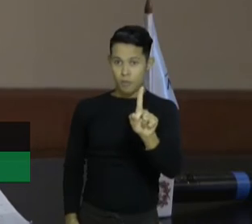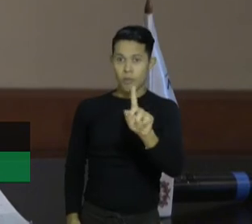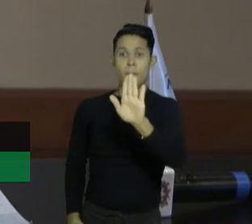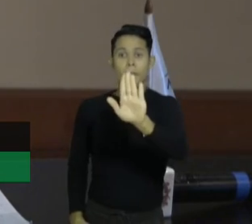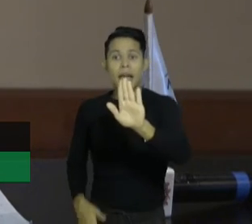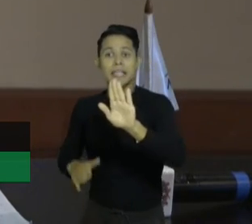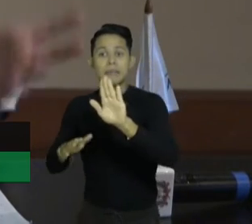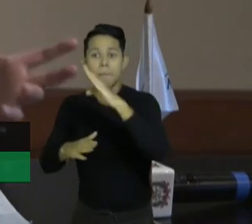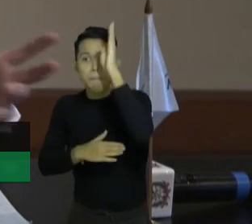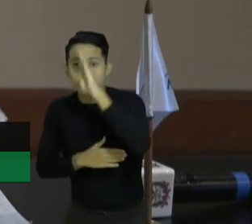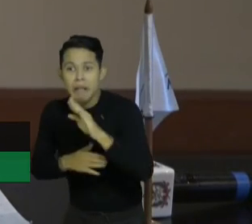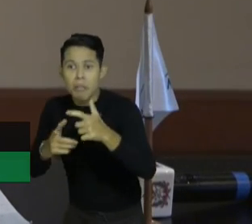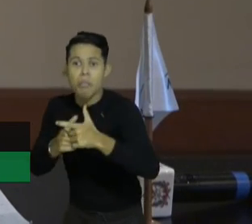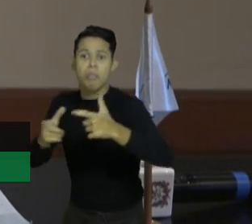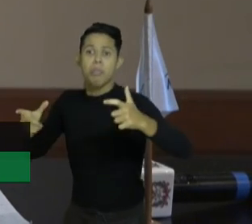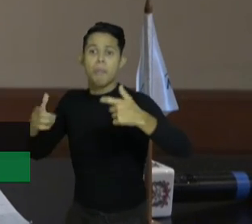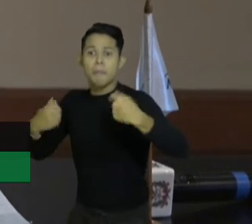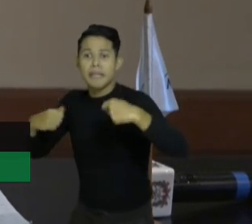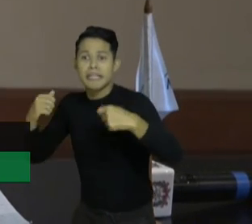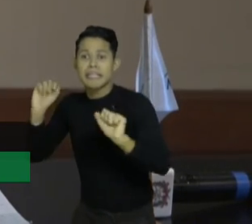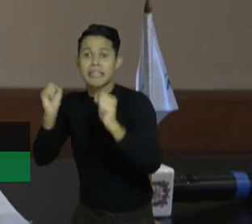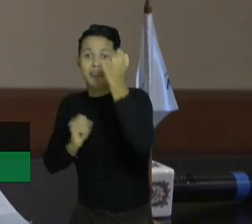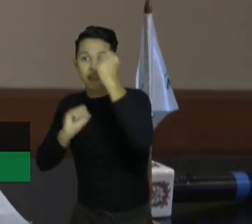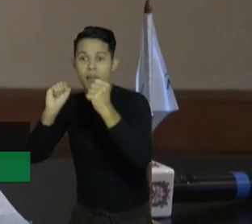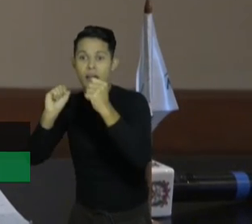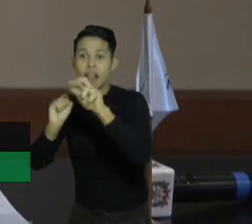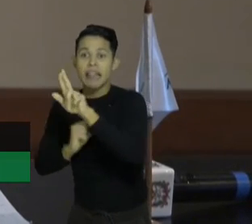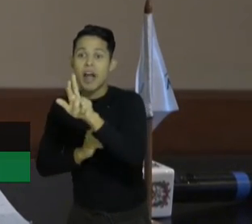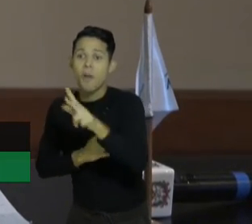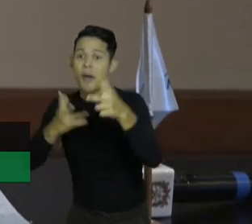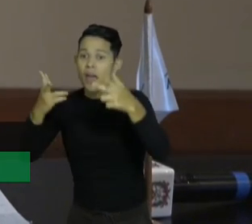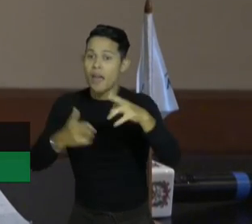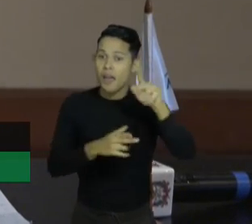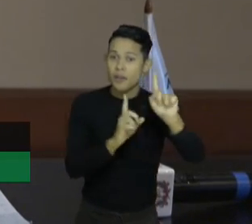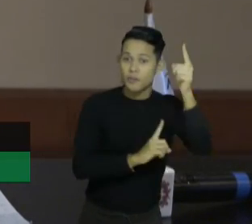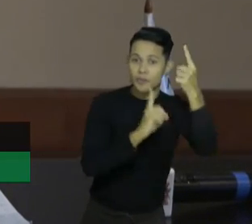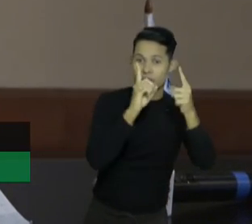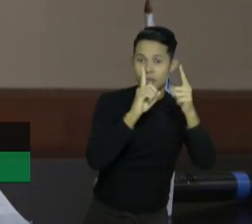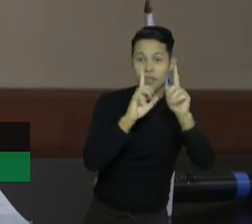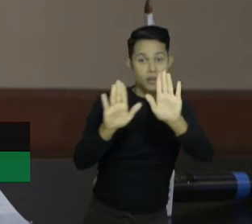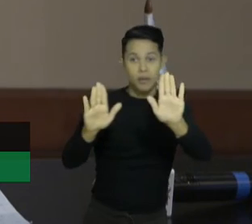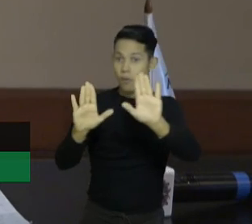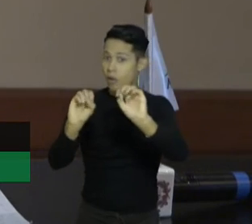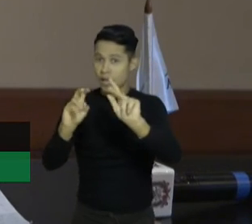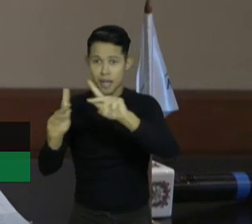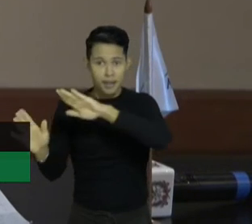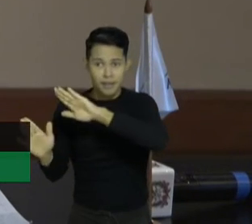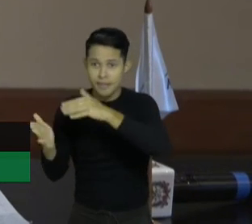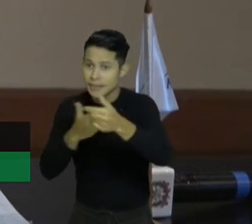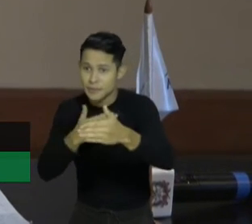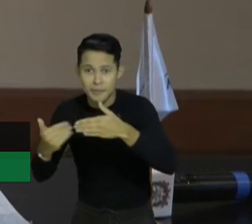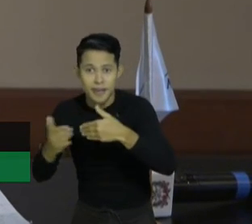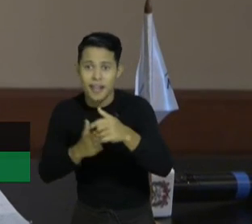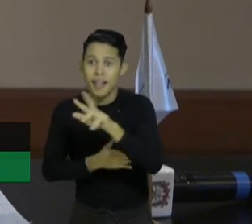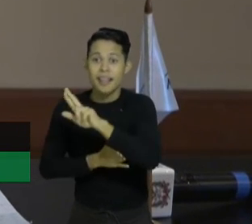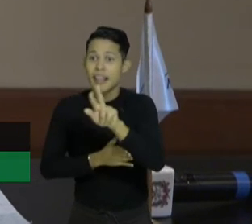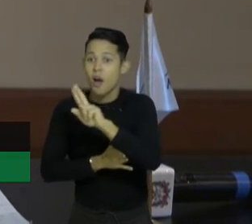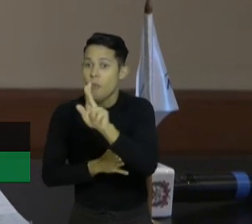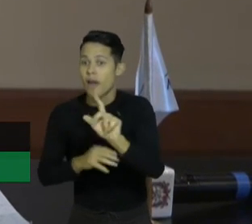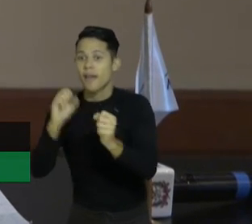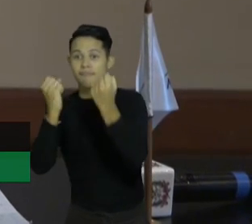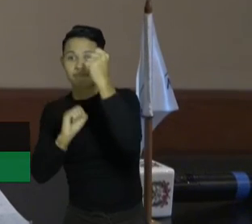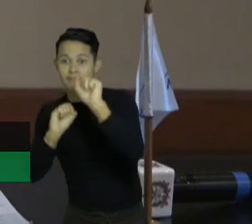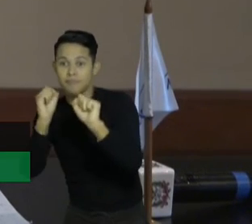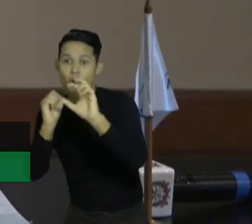precisam de indústria o Brasil não é o Chile também é não é industrializar ou não industrializar é como desenhar uma